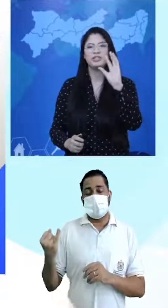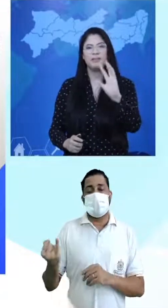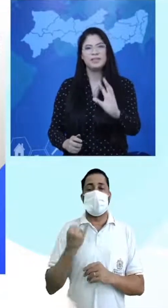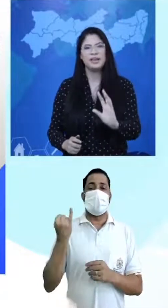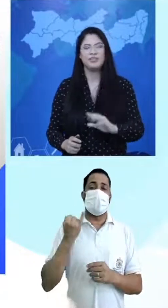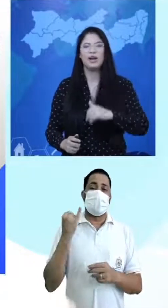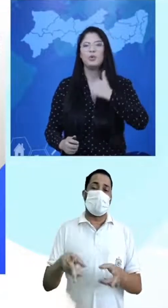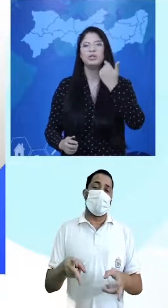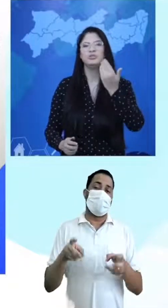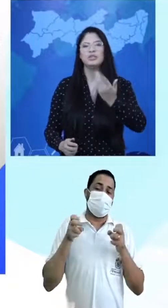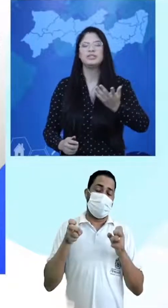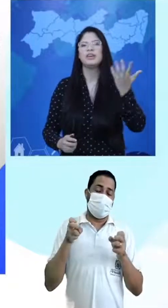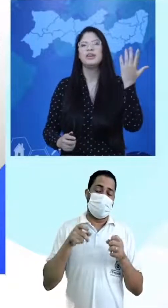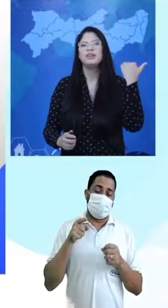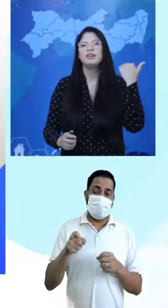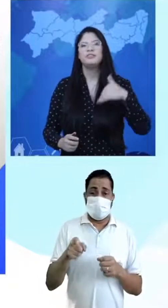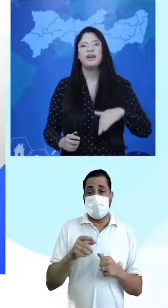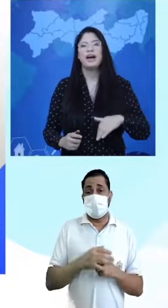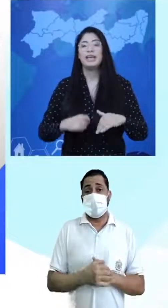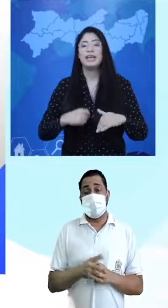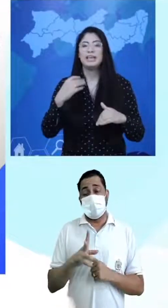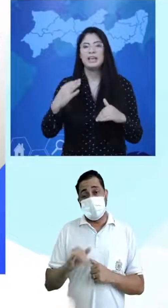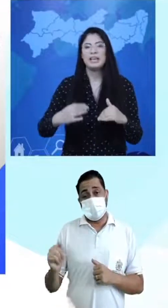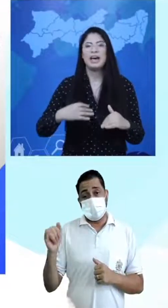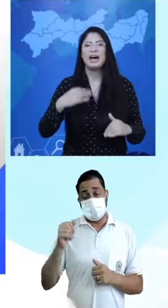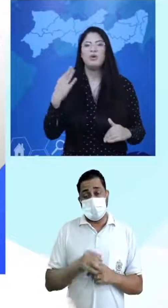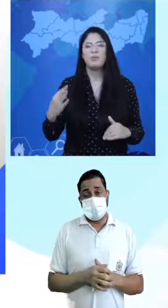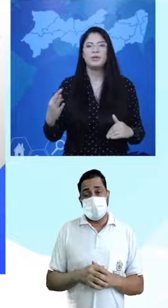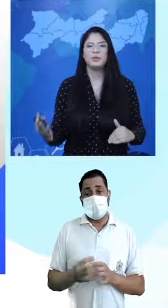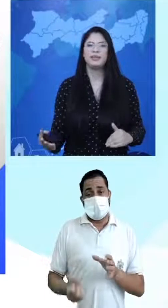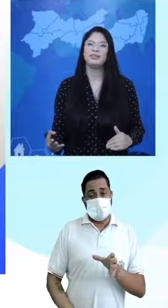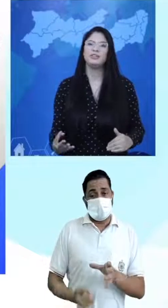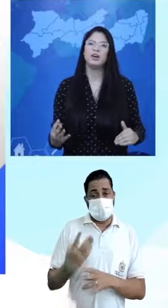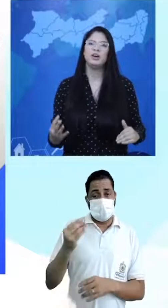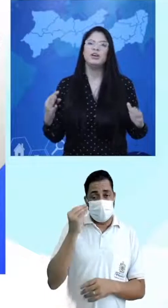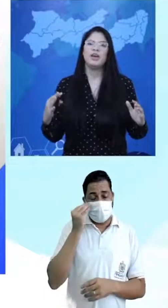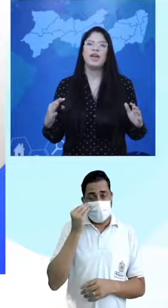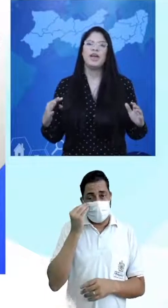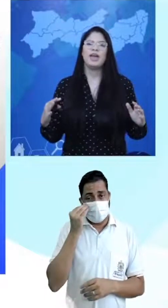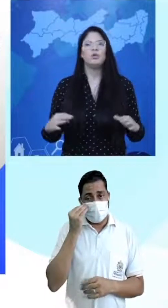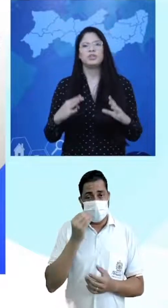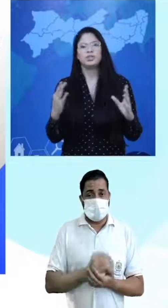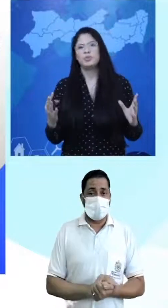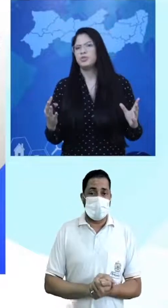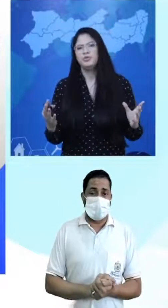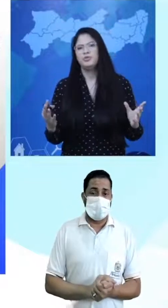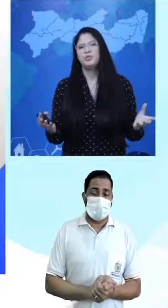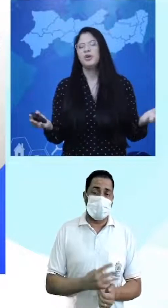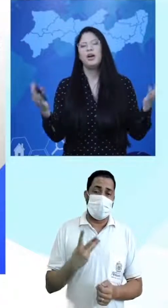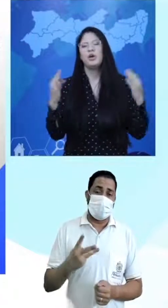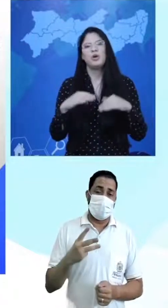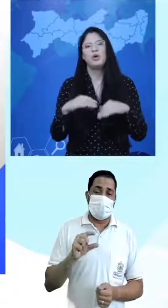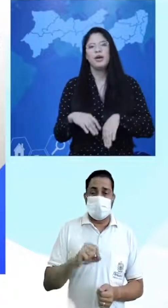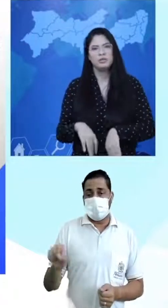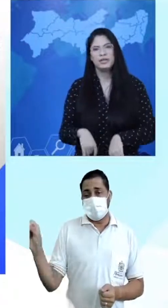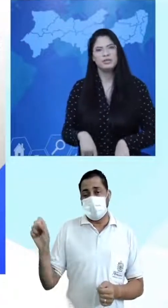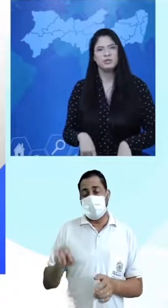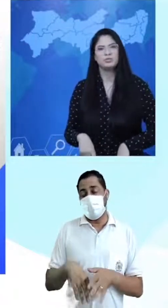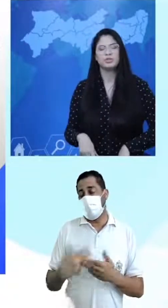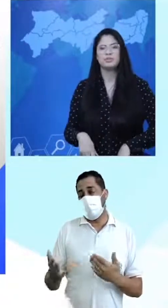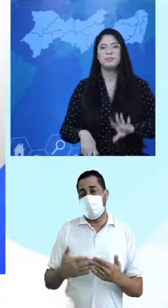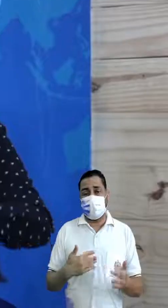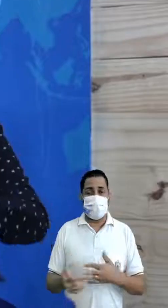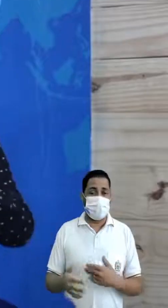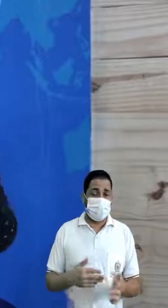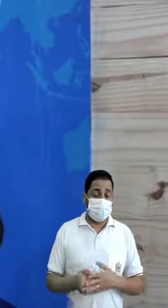de se observar quando você vai criar uma perspectiva com 3 pontos de fuga ou qualquer uma das